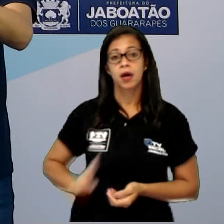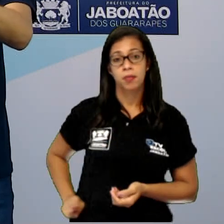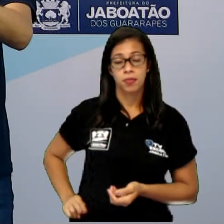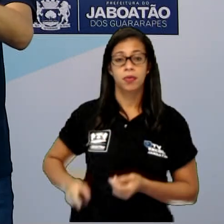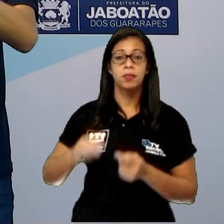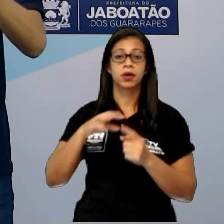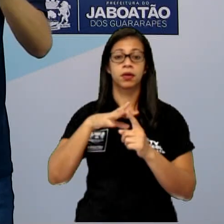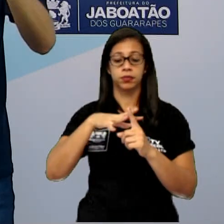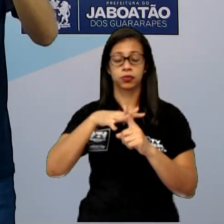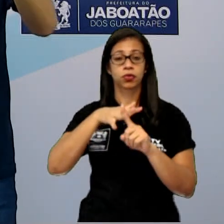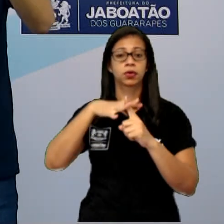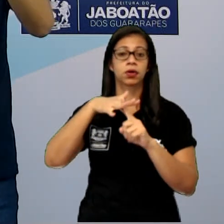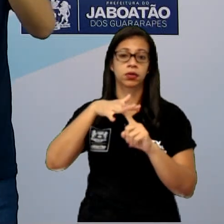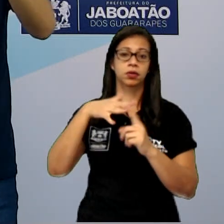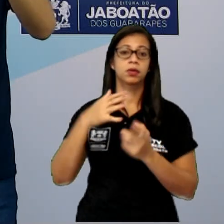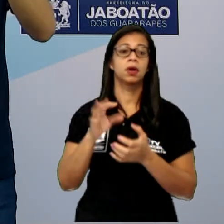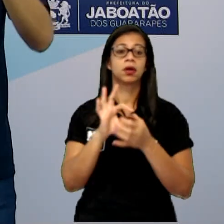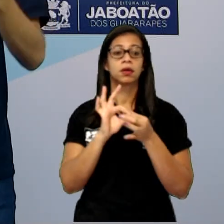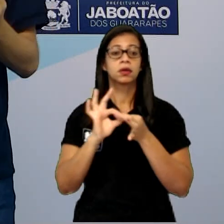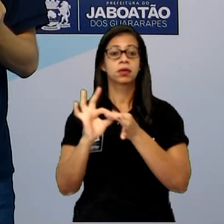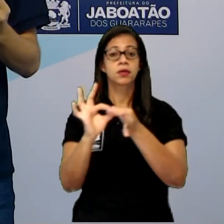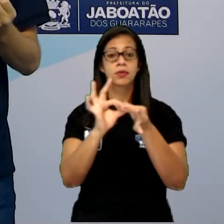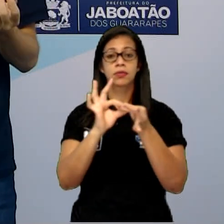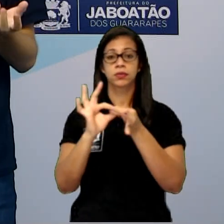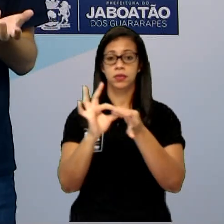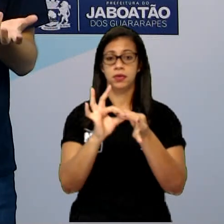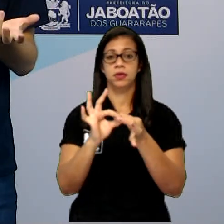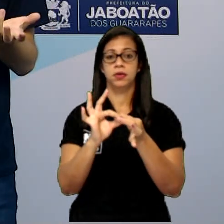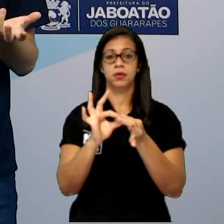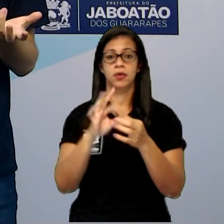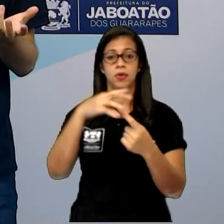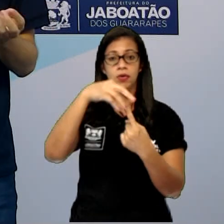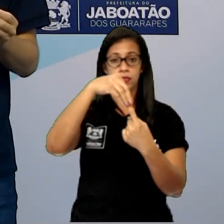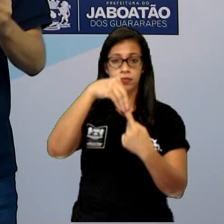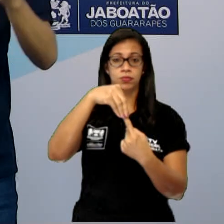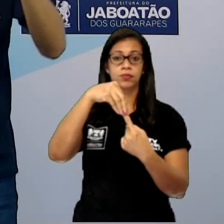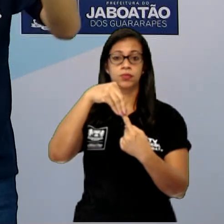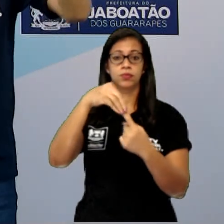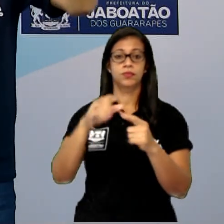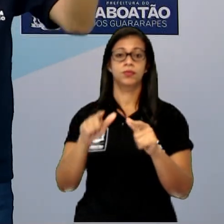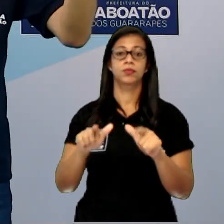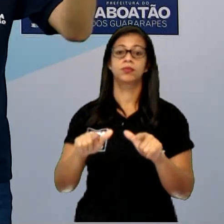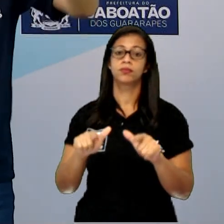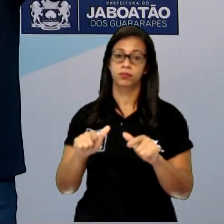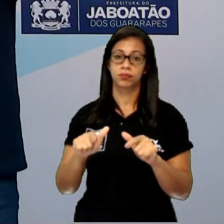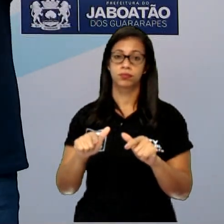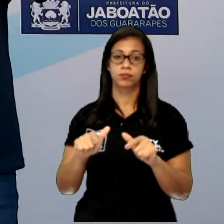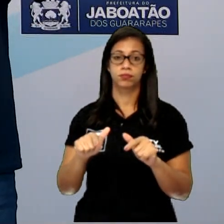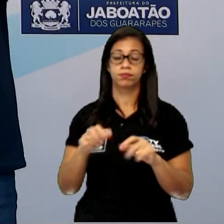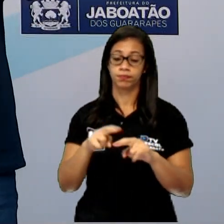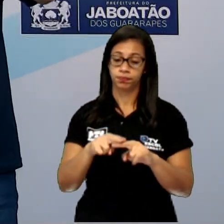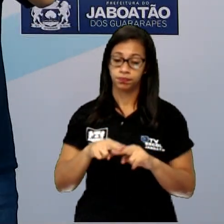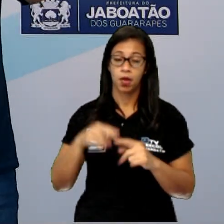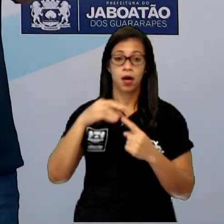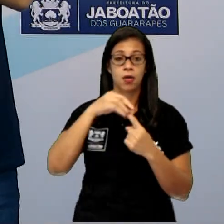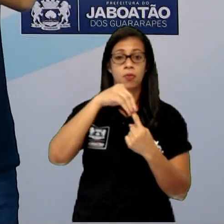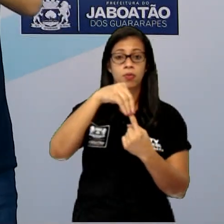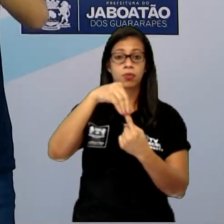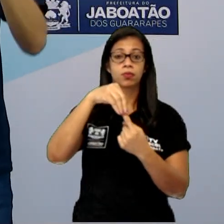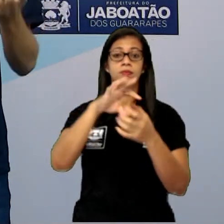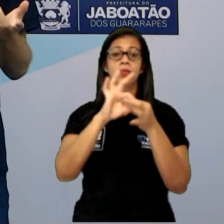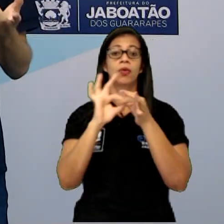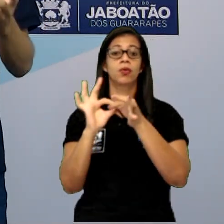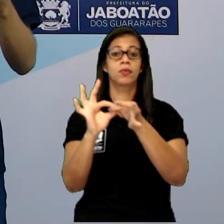socialistas soviéticas que se uniam agora num único território. Por isso que veio a se denominar União das Repúblicas Socialistas